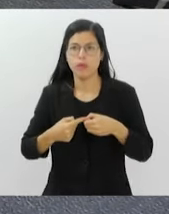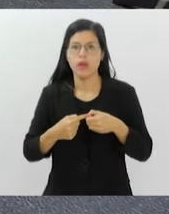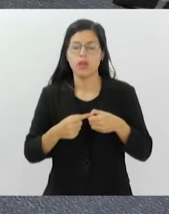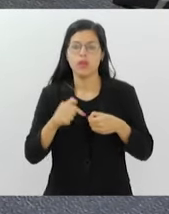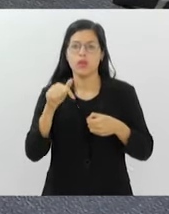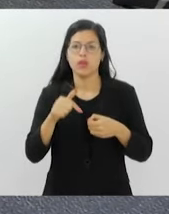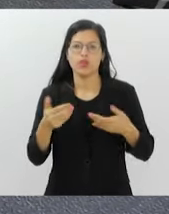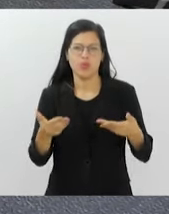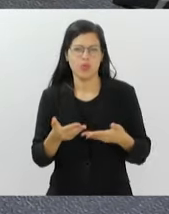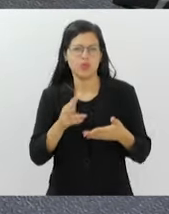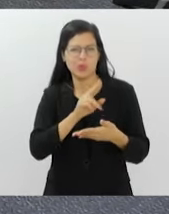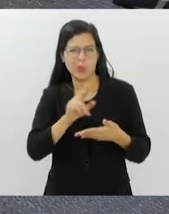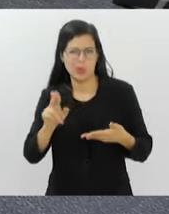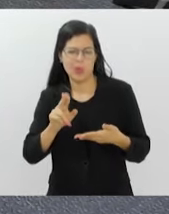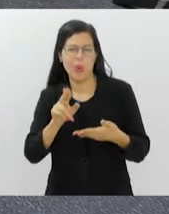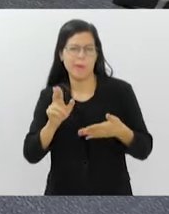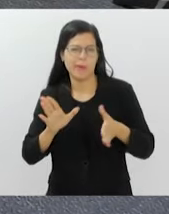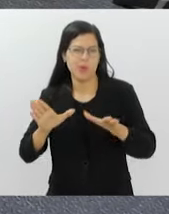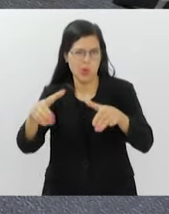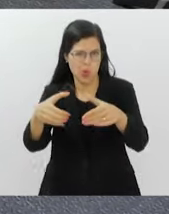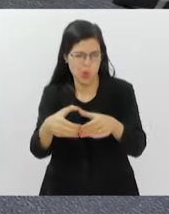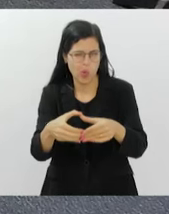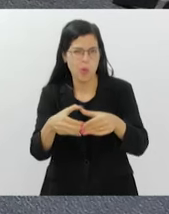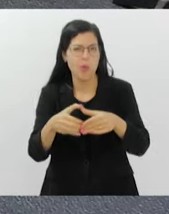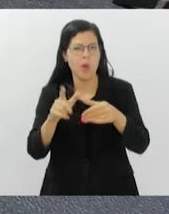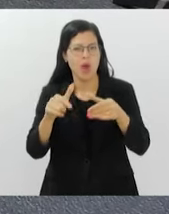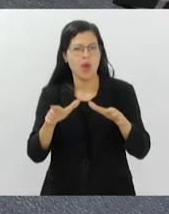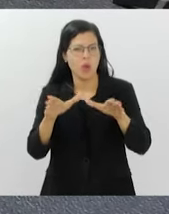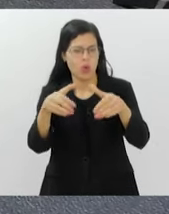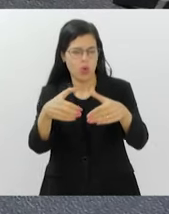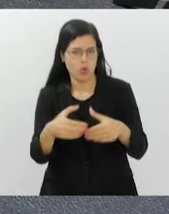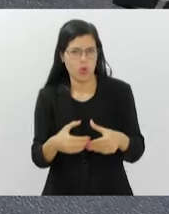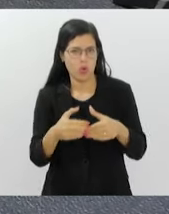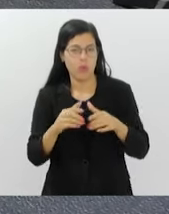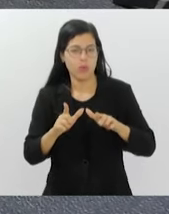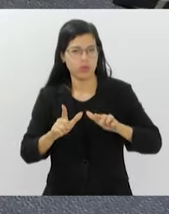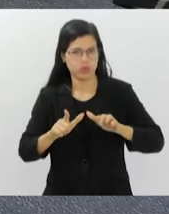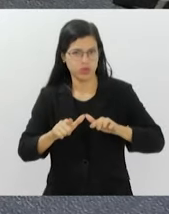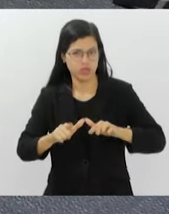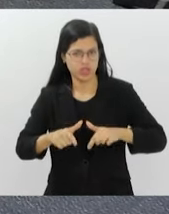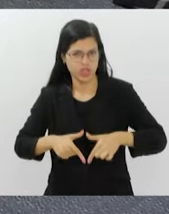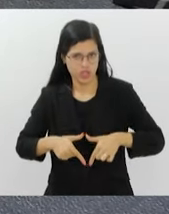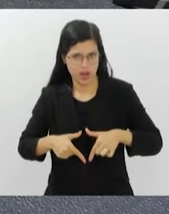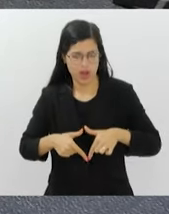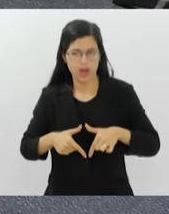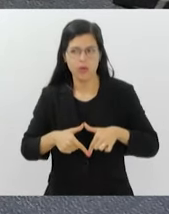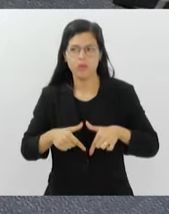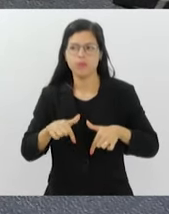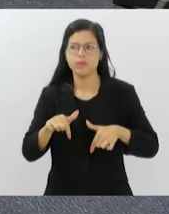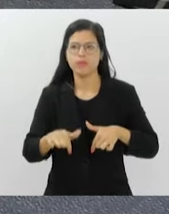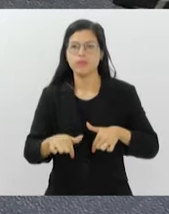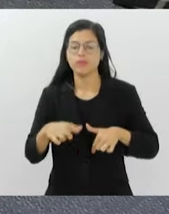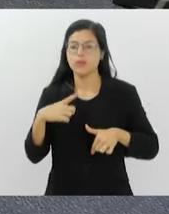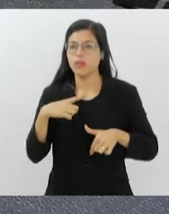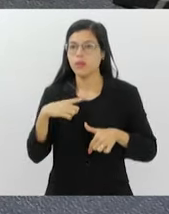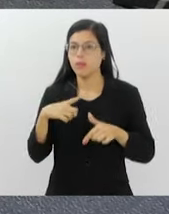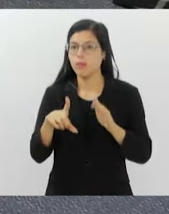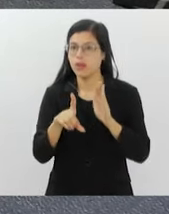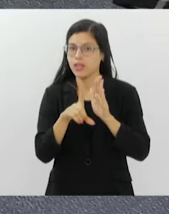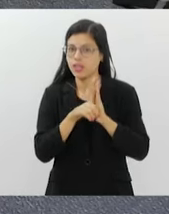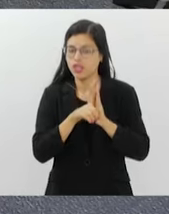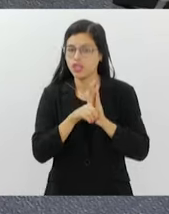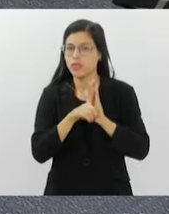de Israel e há uma Legislação Federal desde 2018 que tratou da